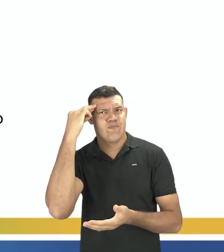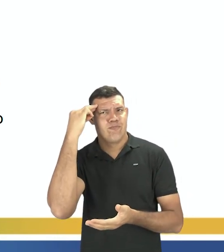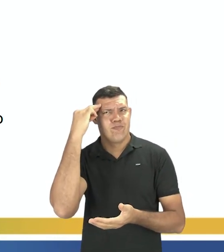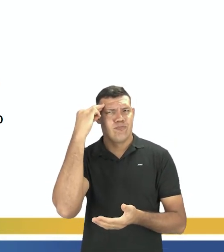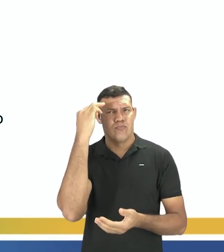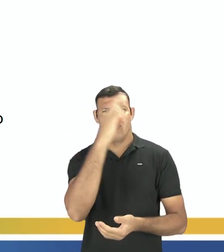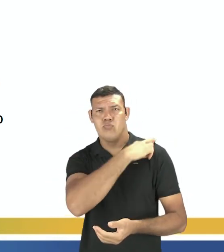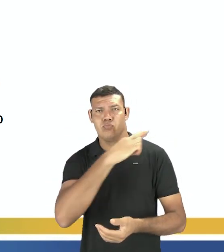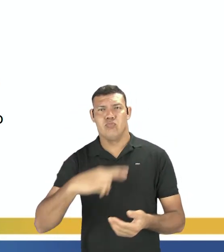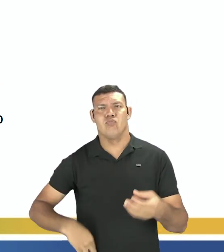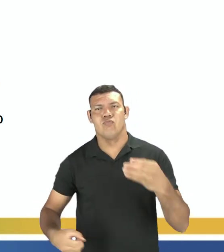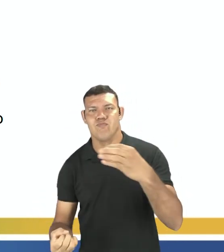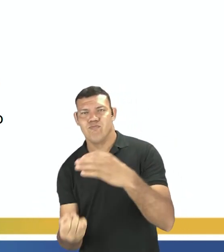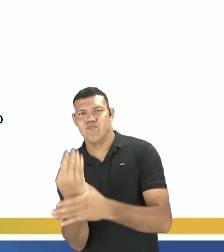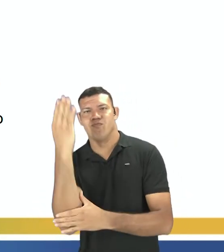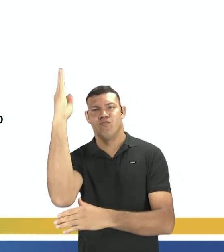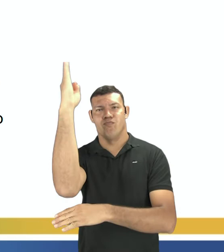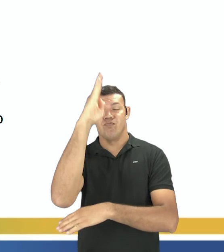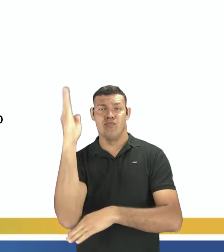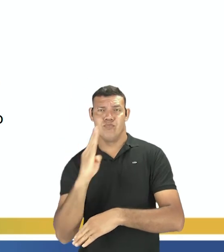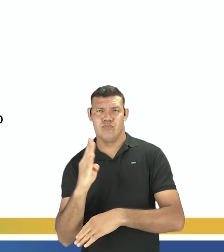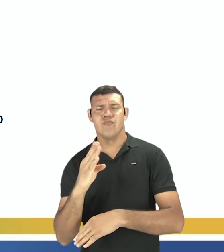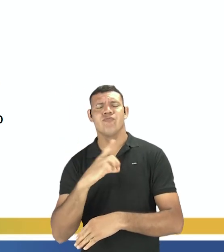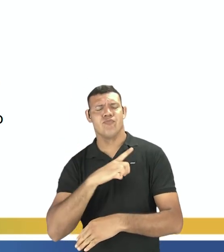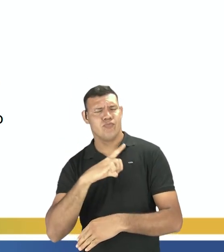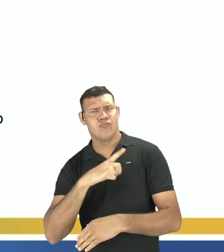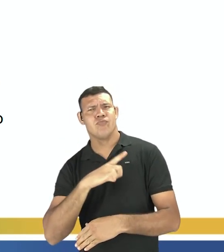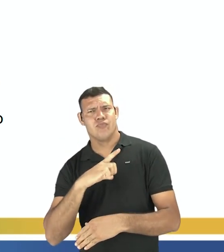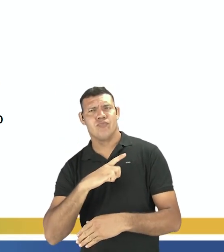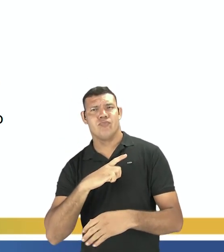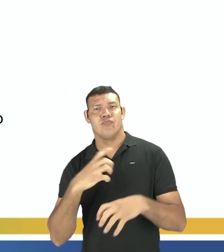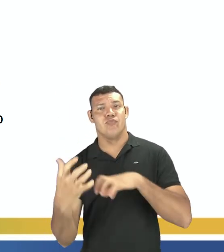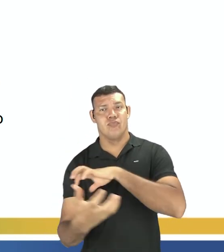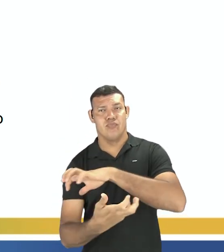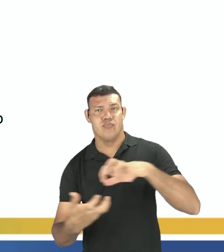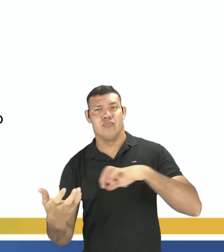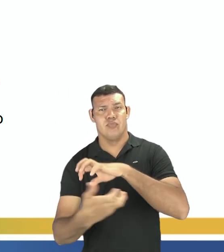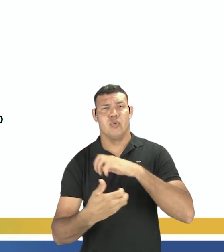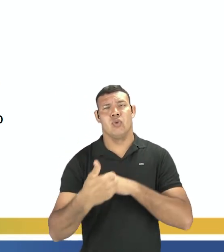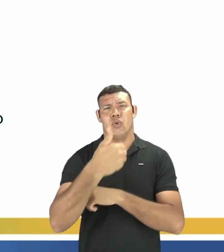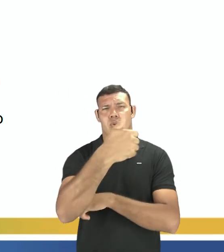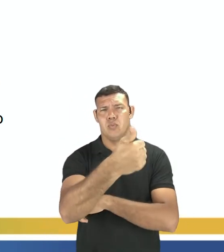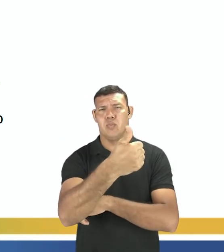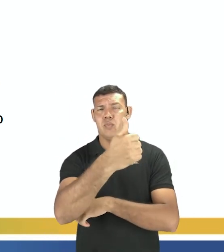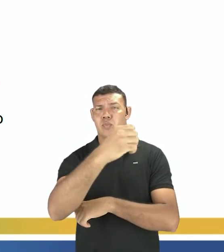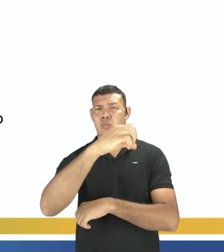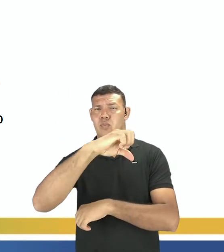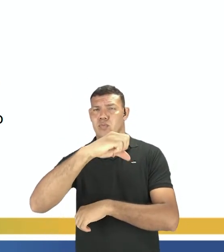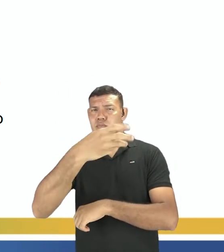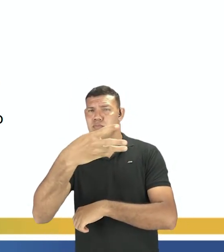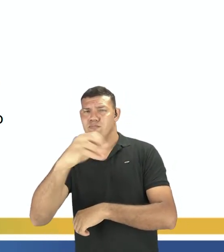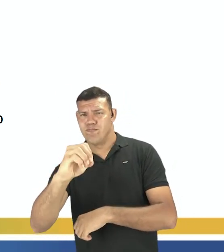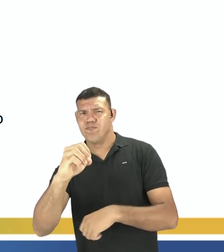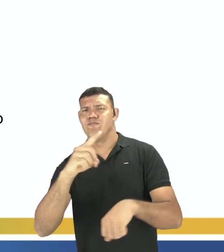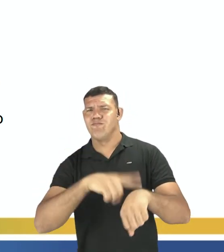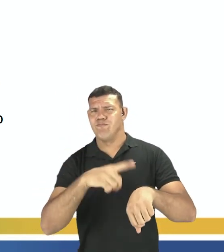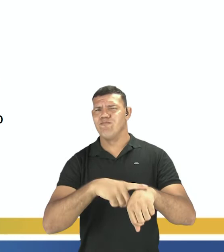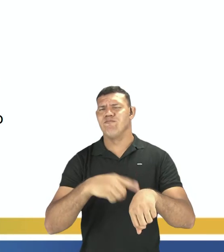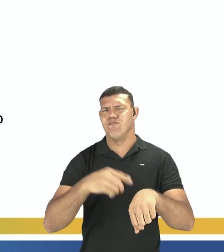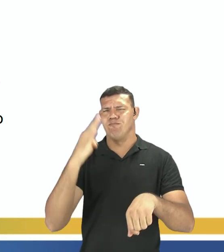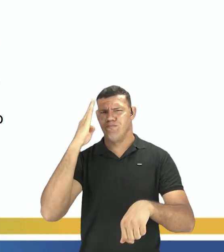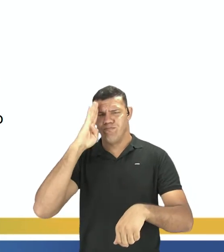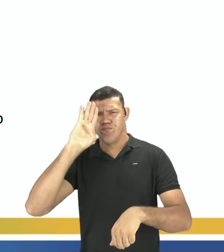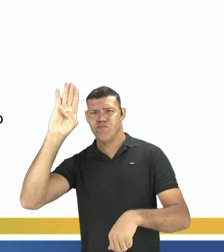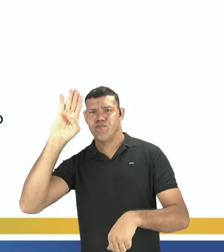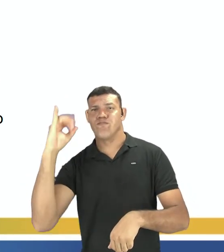memória sobre a proclamação da República no Brasil teve, na Revolução de 1930, um dos seus